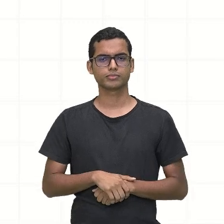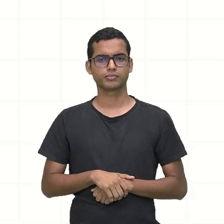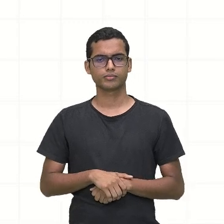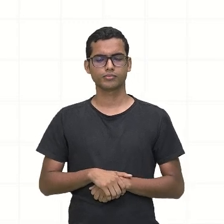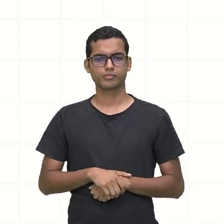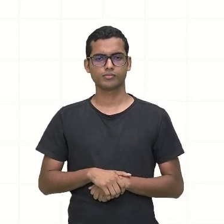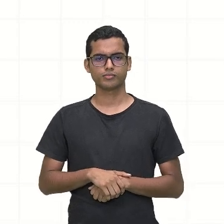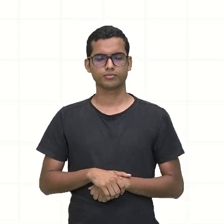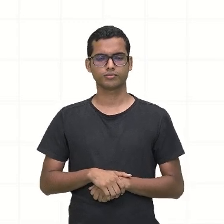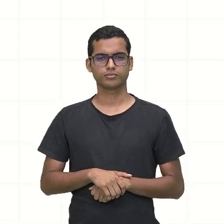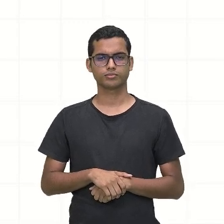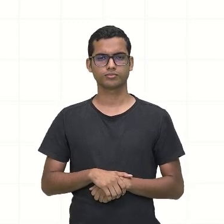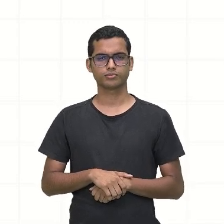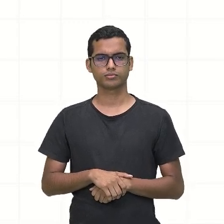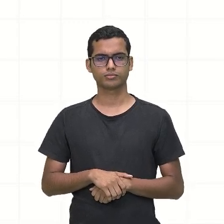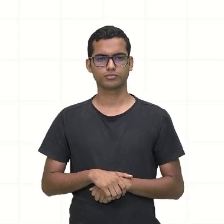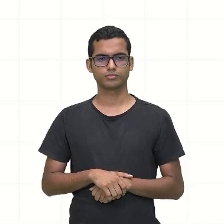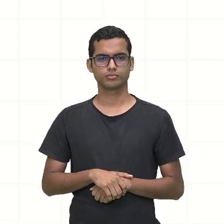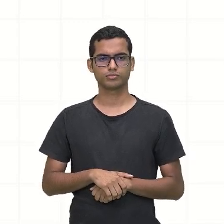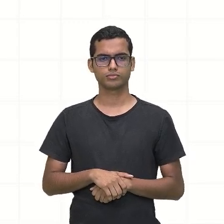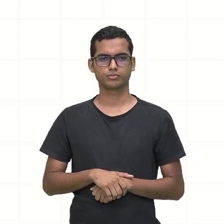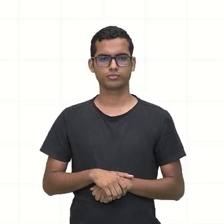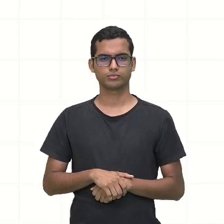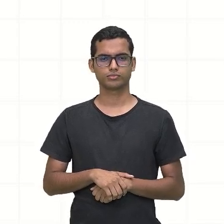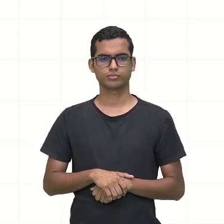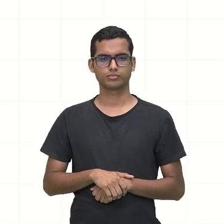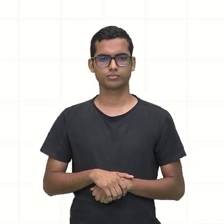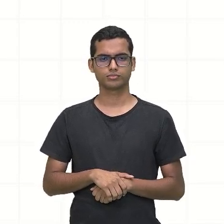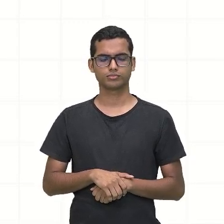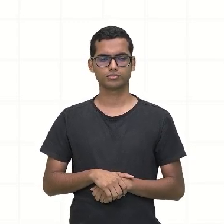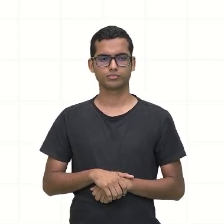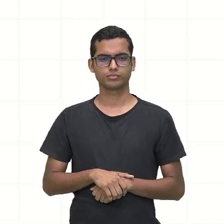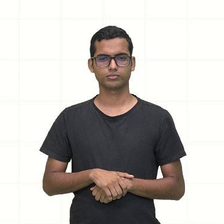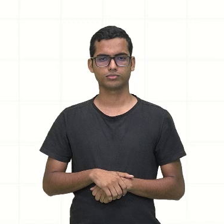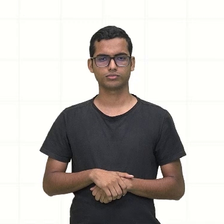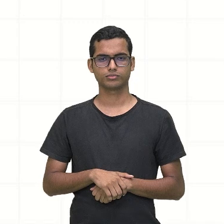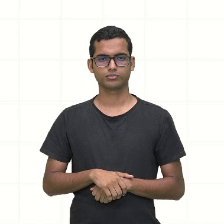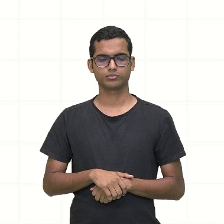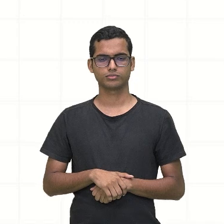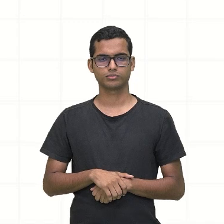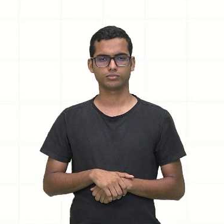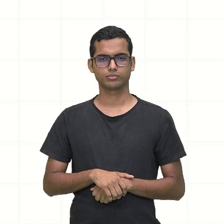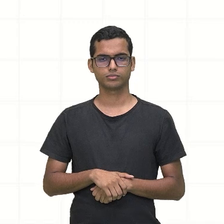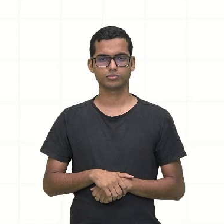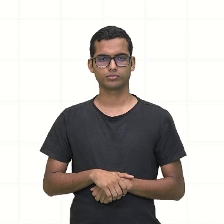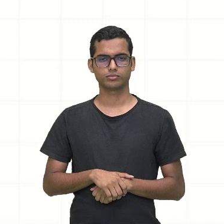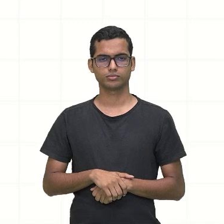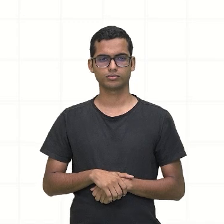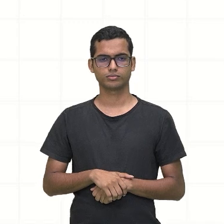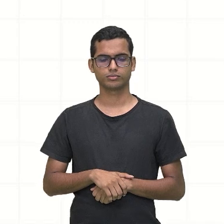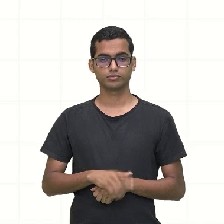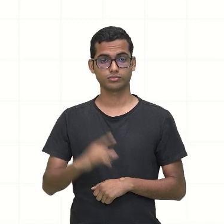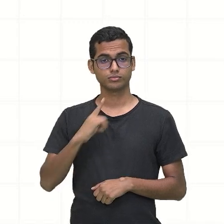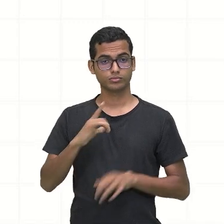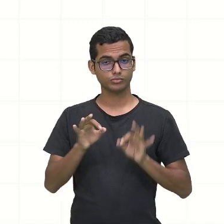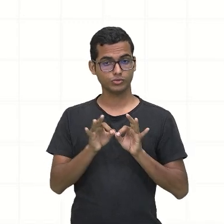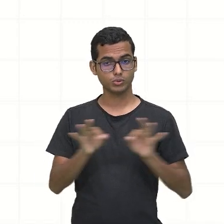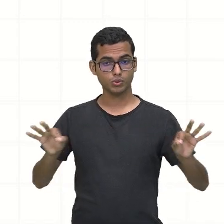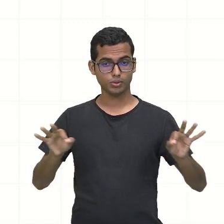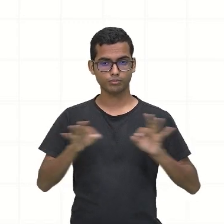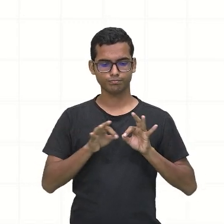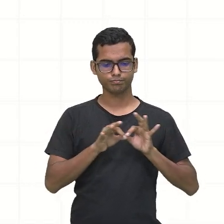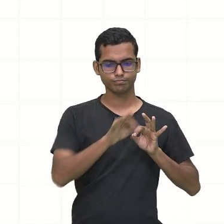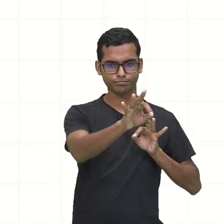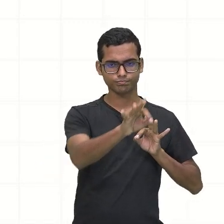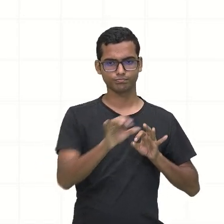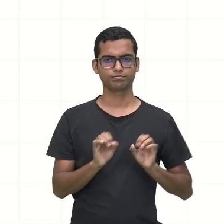Bidimensional quer dizer que ela tem duas dimensões. Quer dizer que tem largura e comprimento,